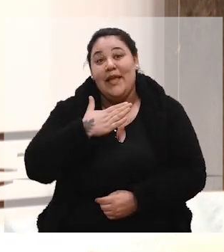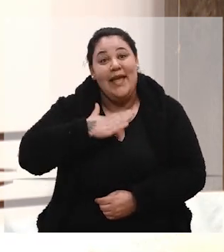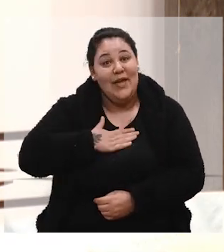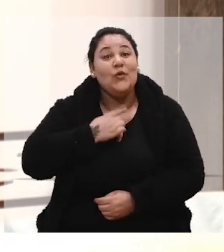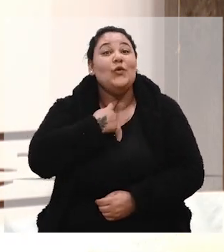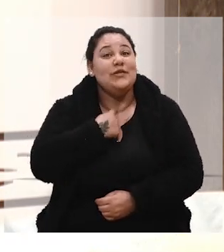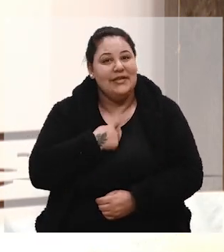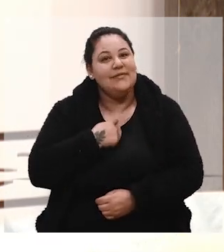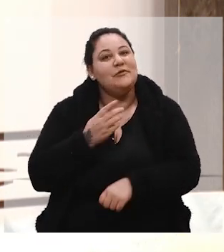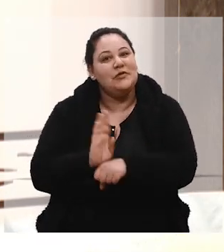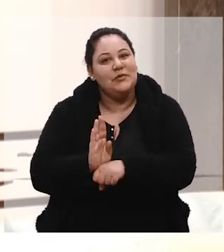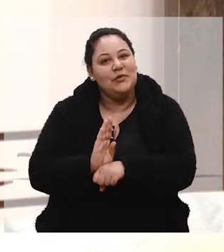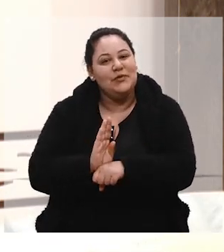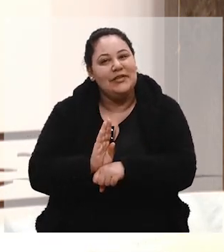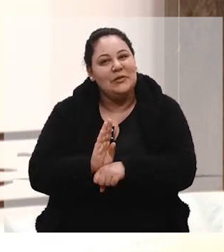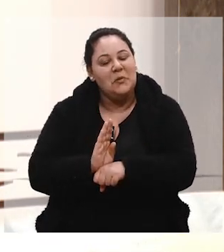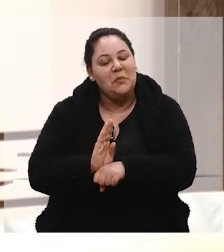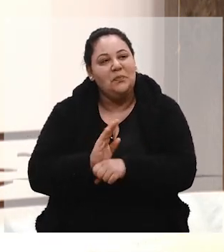eu gostei do desenho.